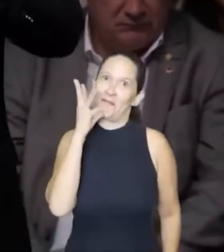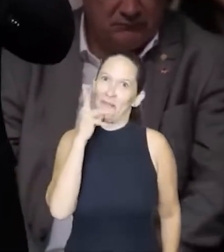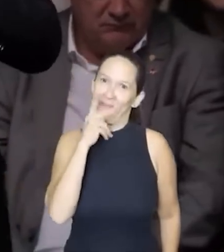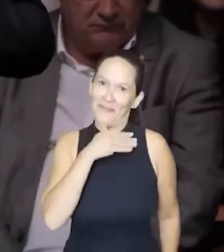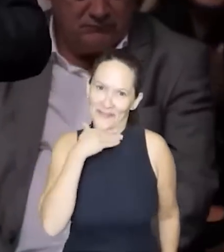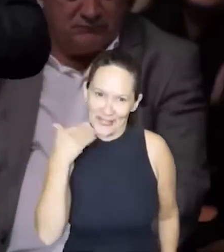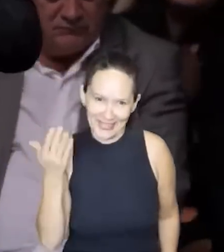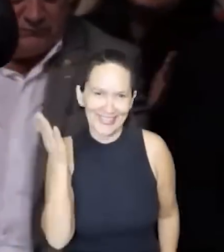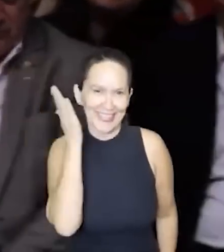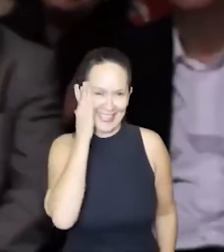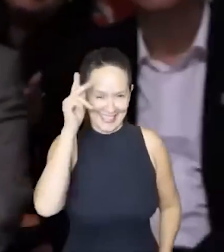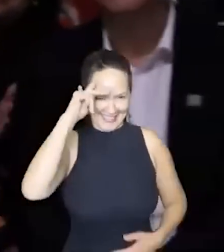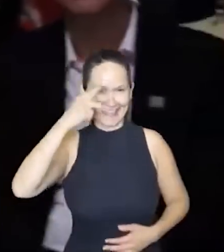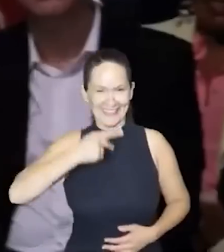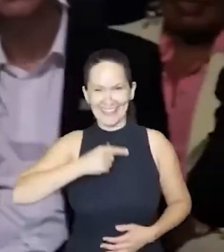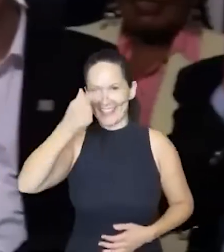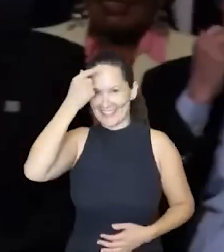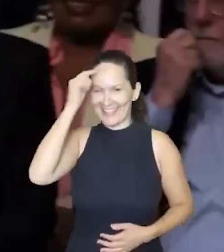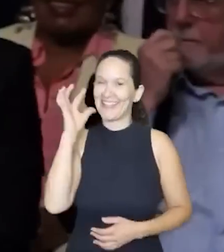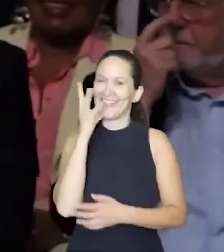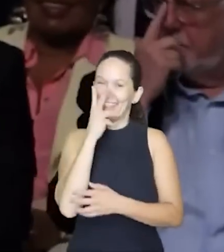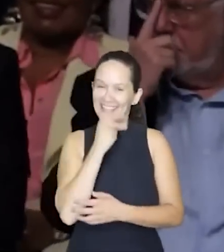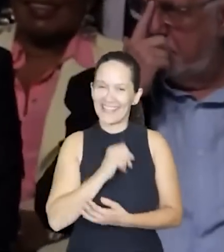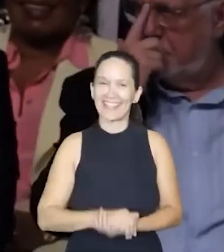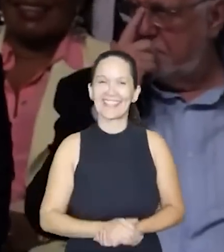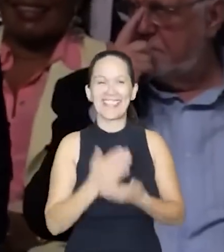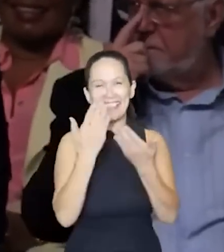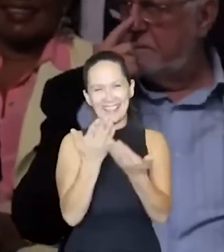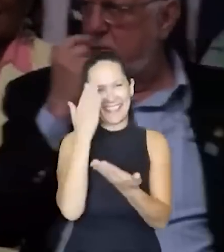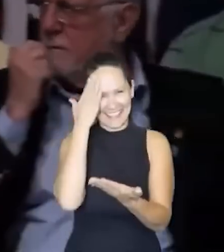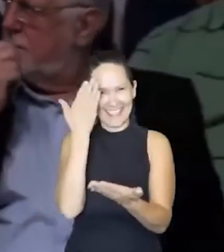sei, pode ficar certo.